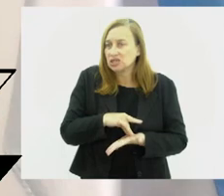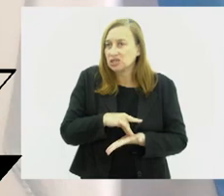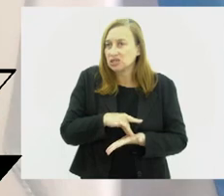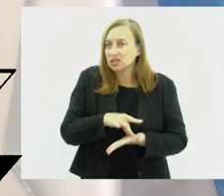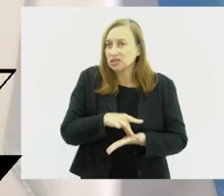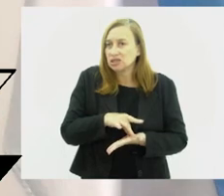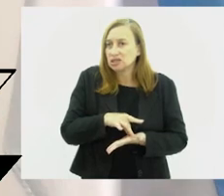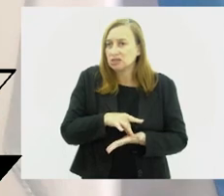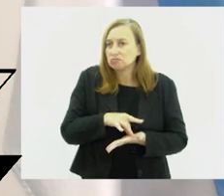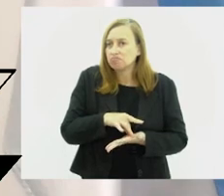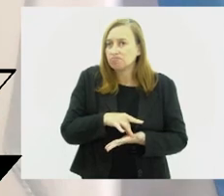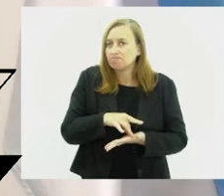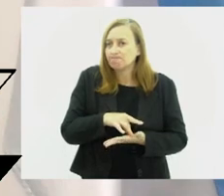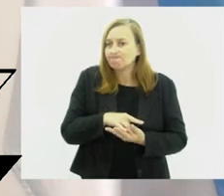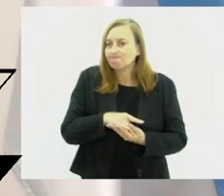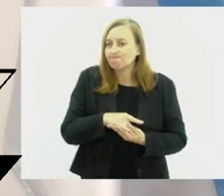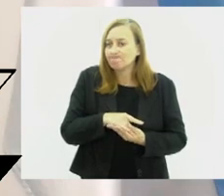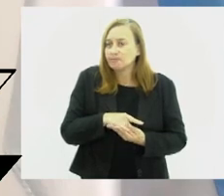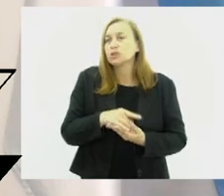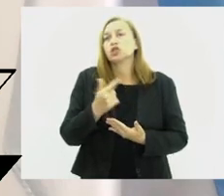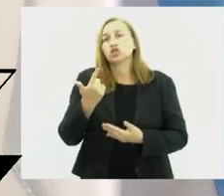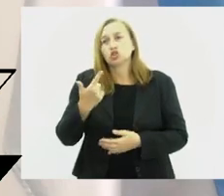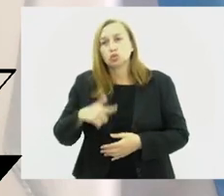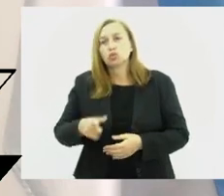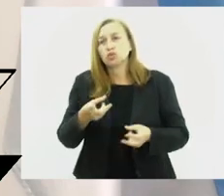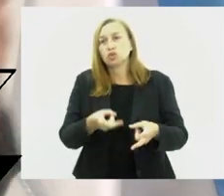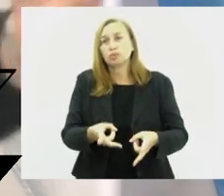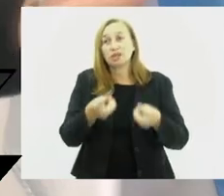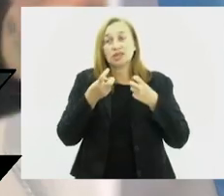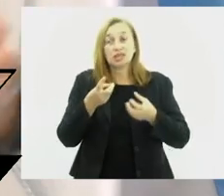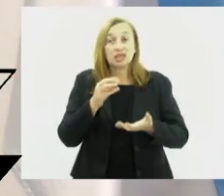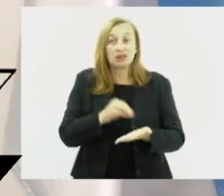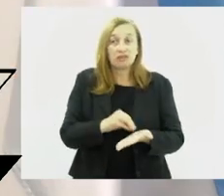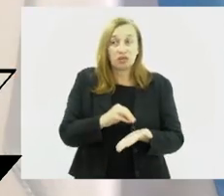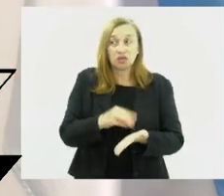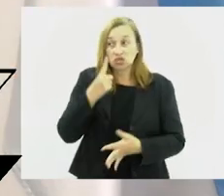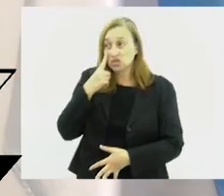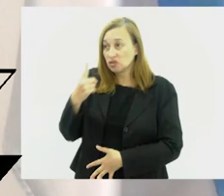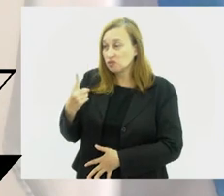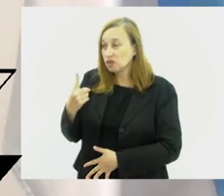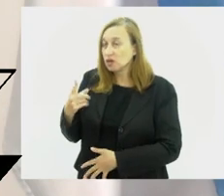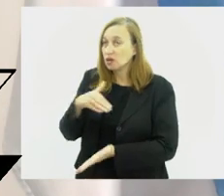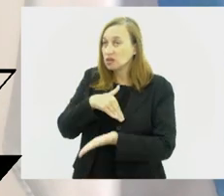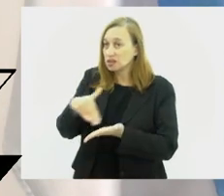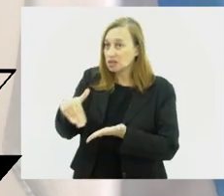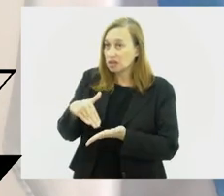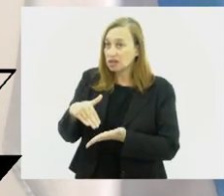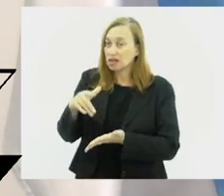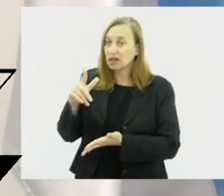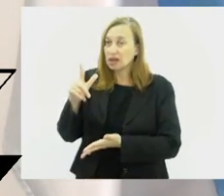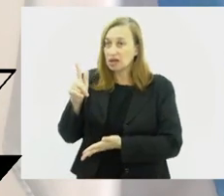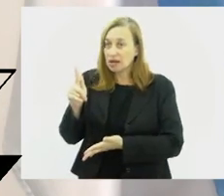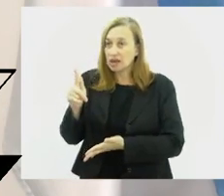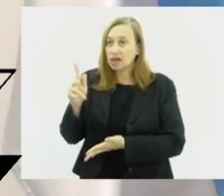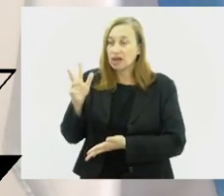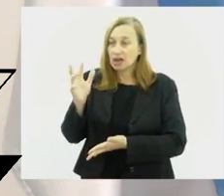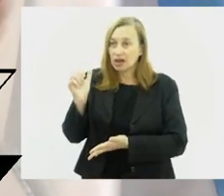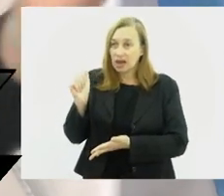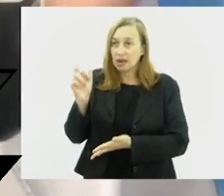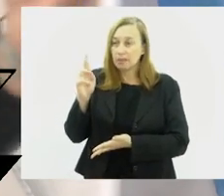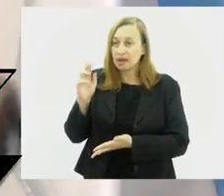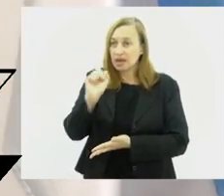a gente mais uma vez percebe a ausência, a gente vê aqui o secretário Gabriel Ratinho, do município de São João de